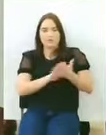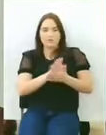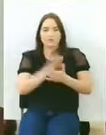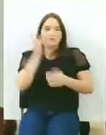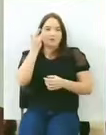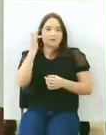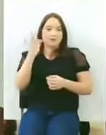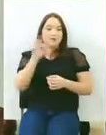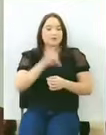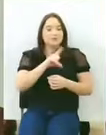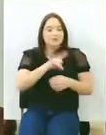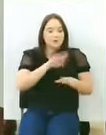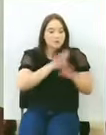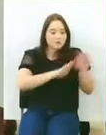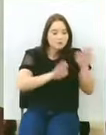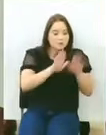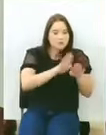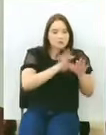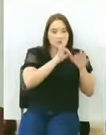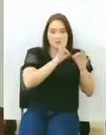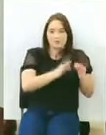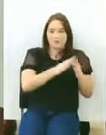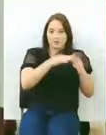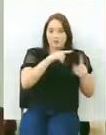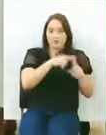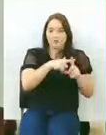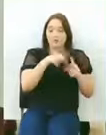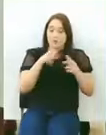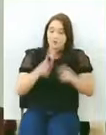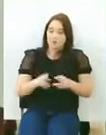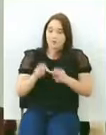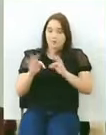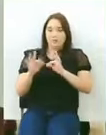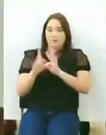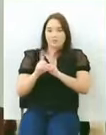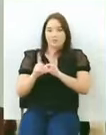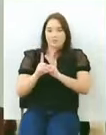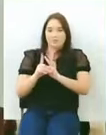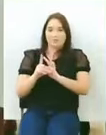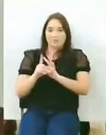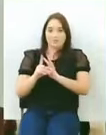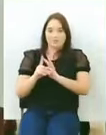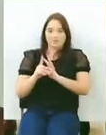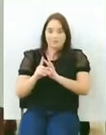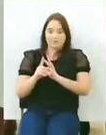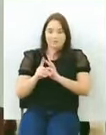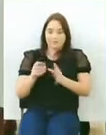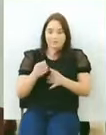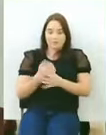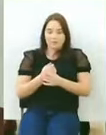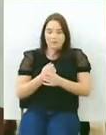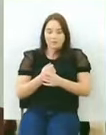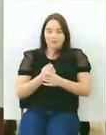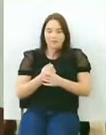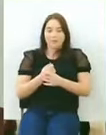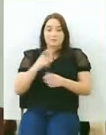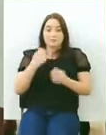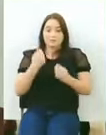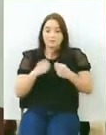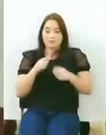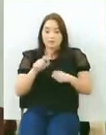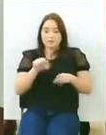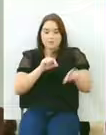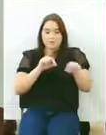ninguém que cuidasse dos interesses da igreja como Timóteo cuidava. Então nós precisamos